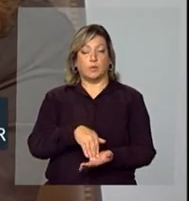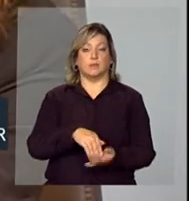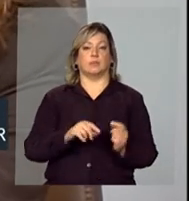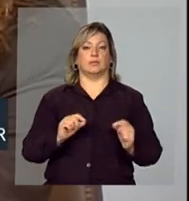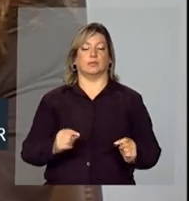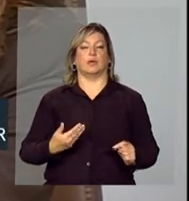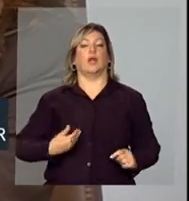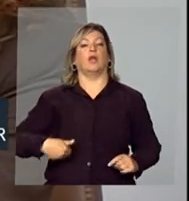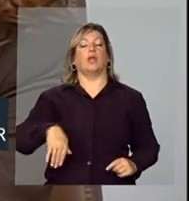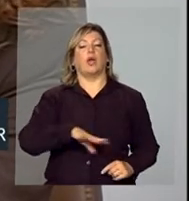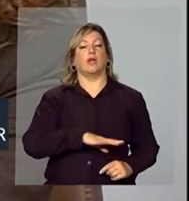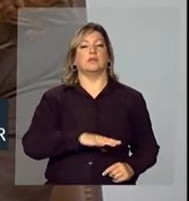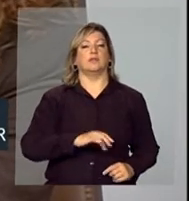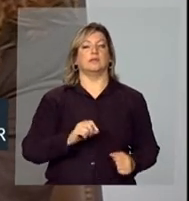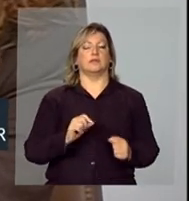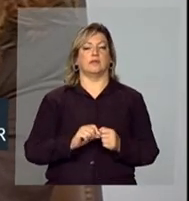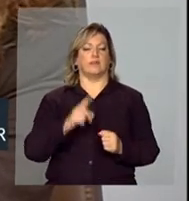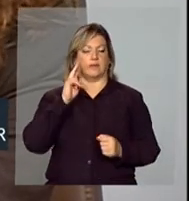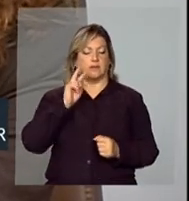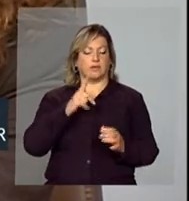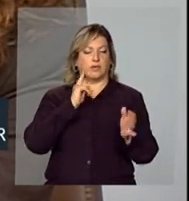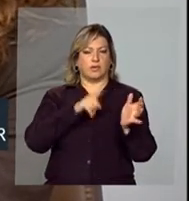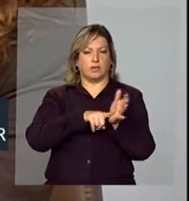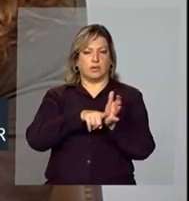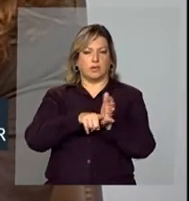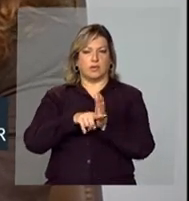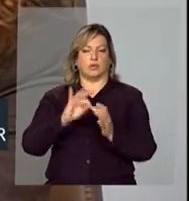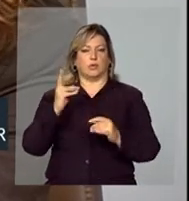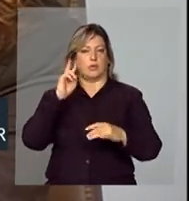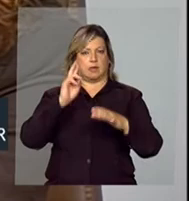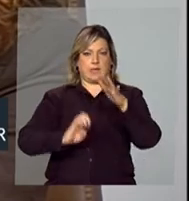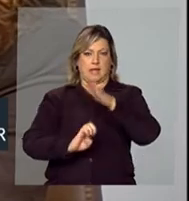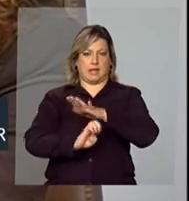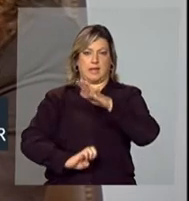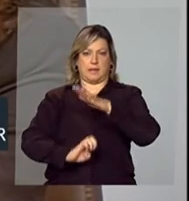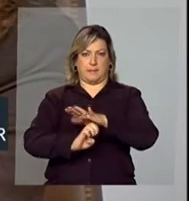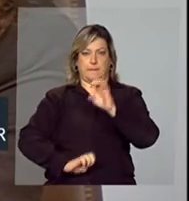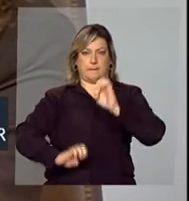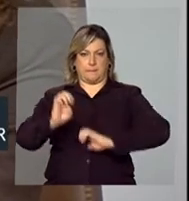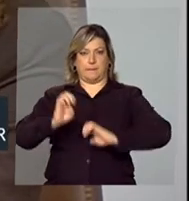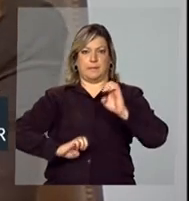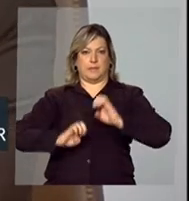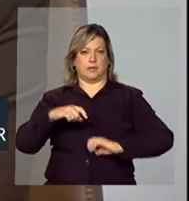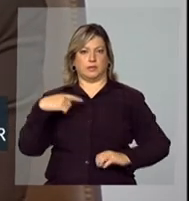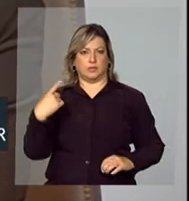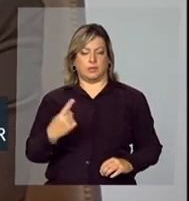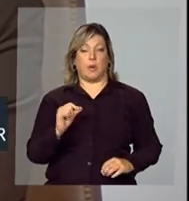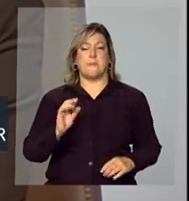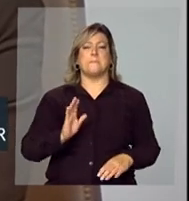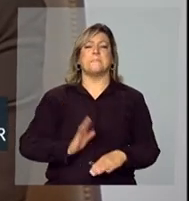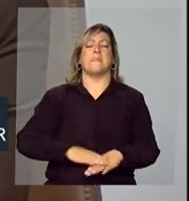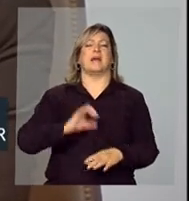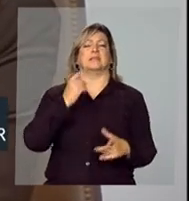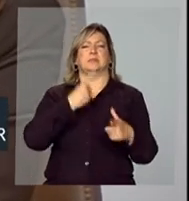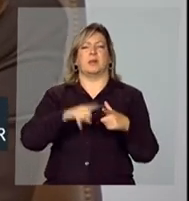nós fizemos um ranking aqui da das empresas que mais geraram demandas